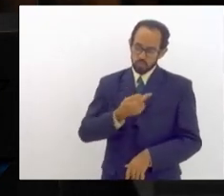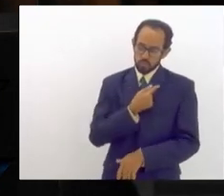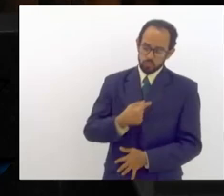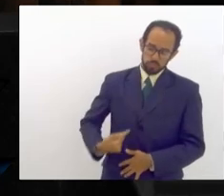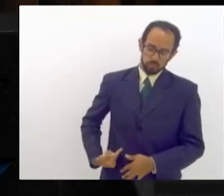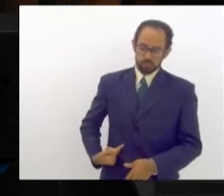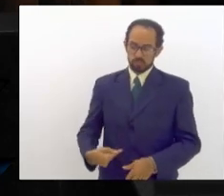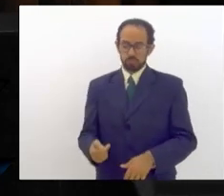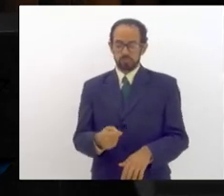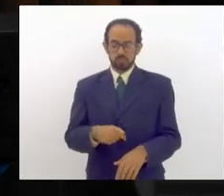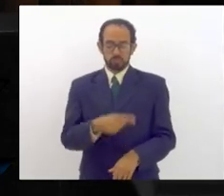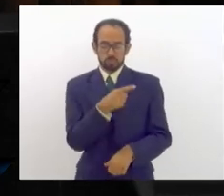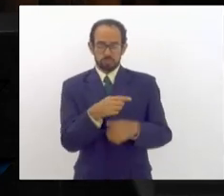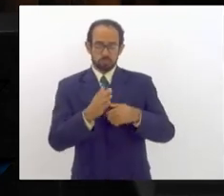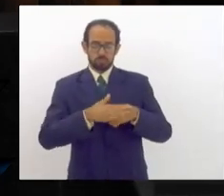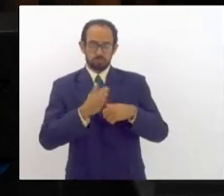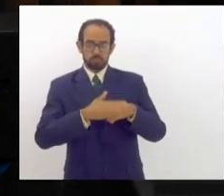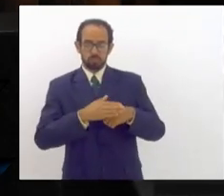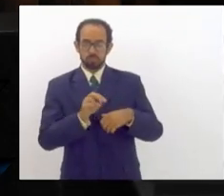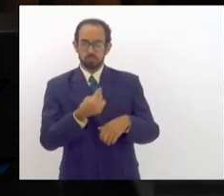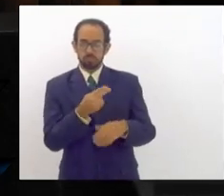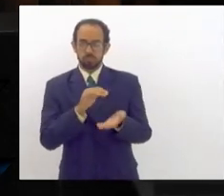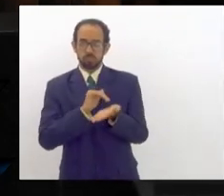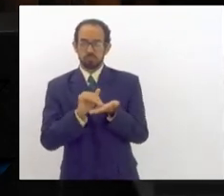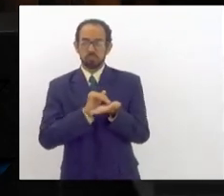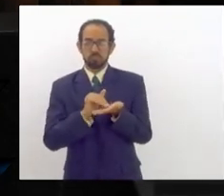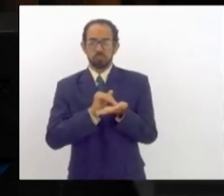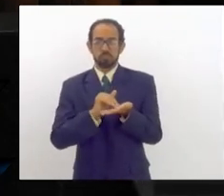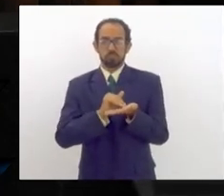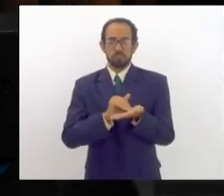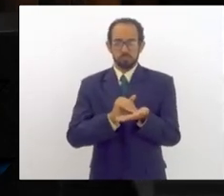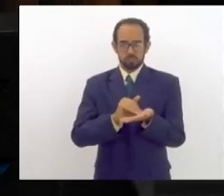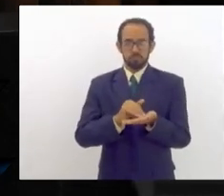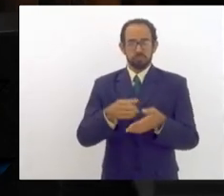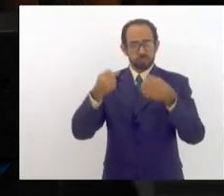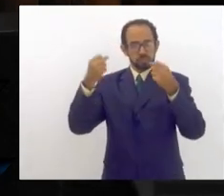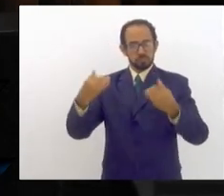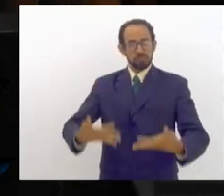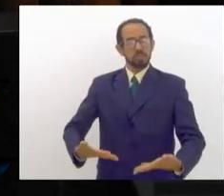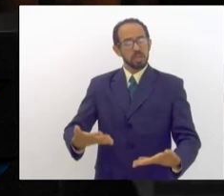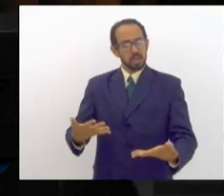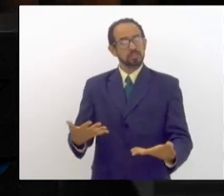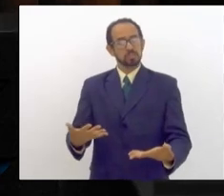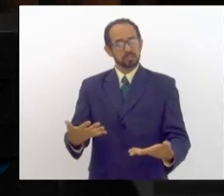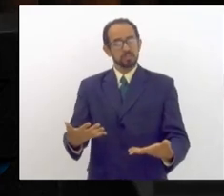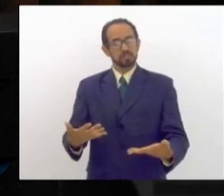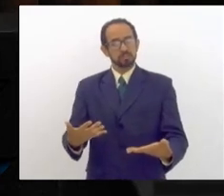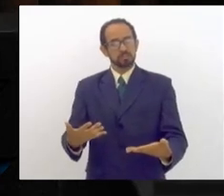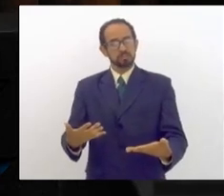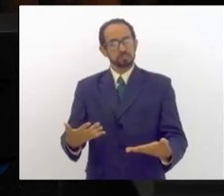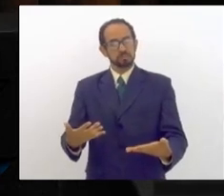dele mesmo secretário né Viesse a público dizer assim